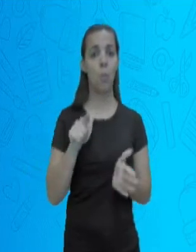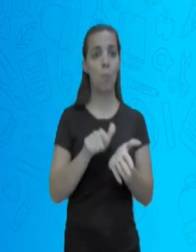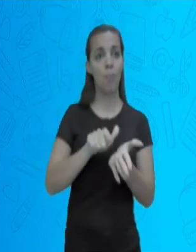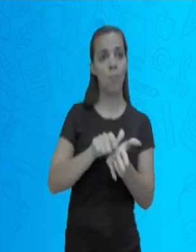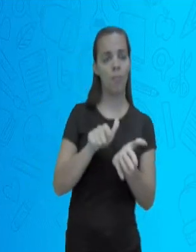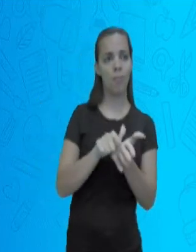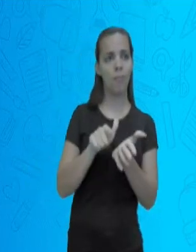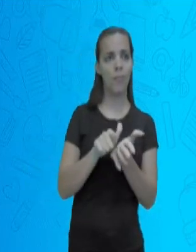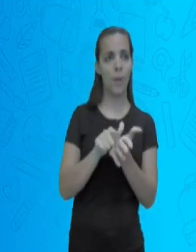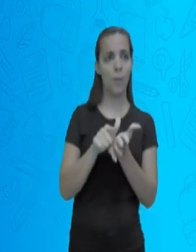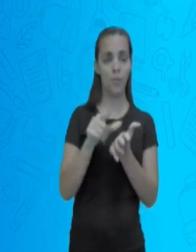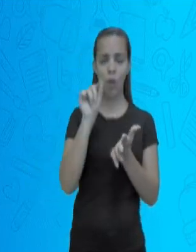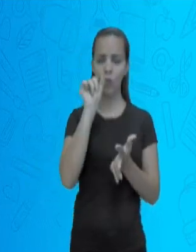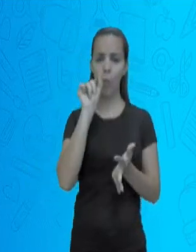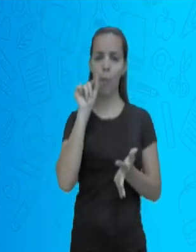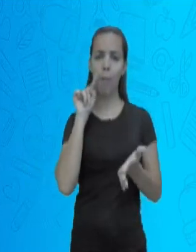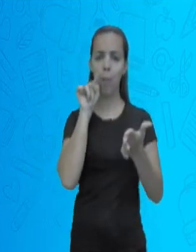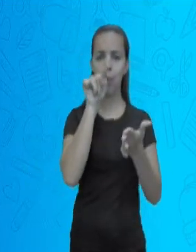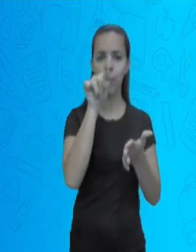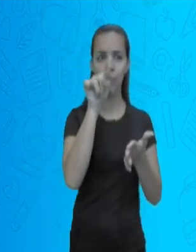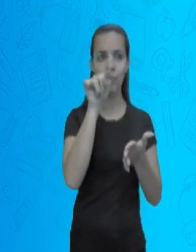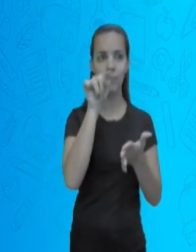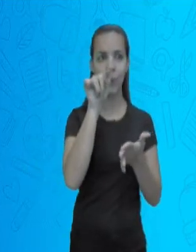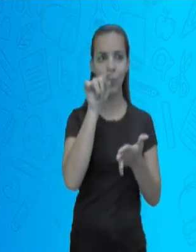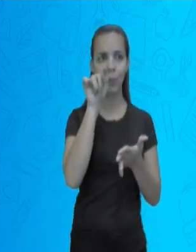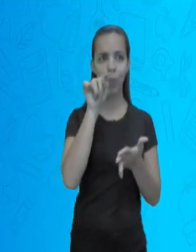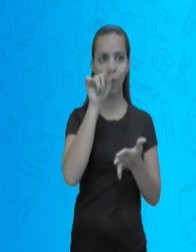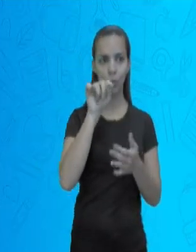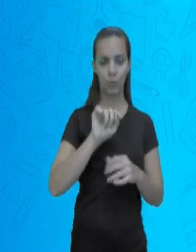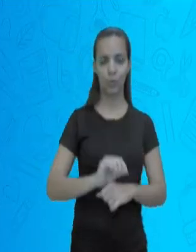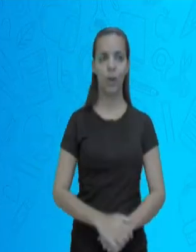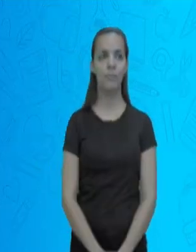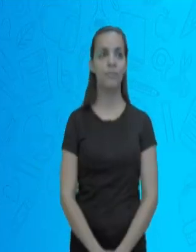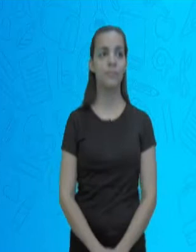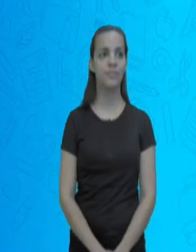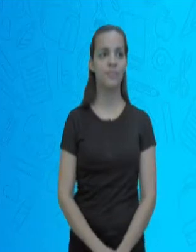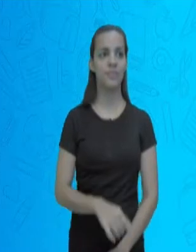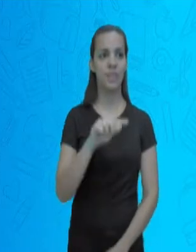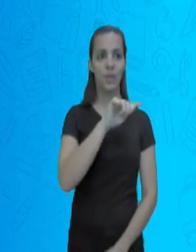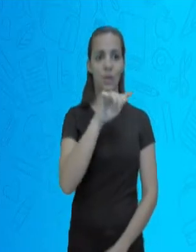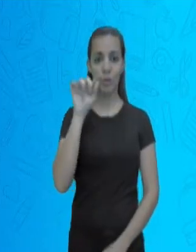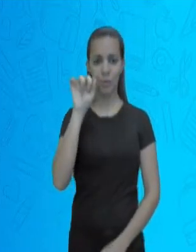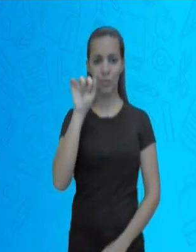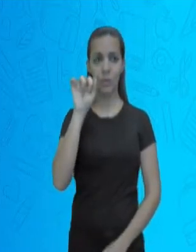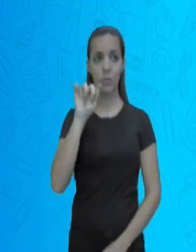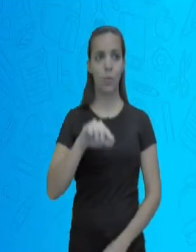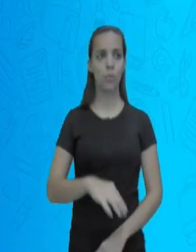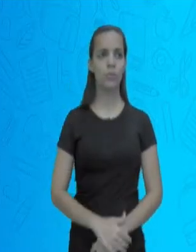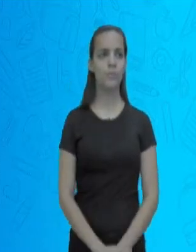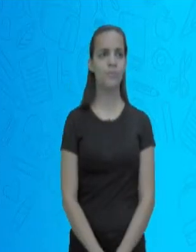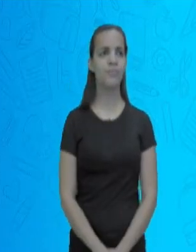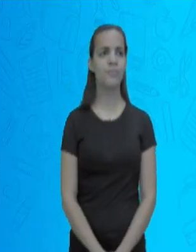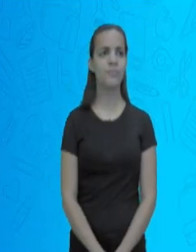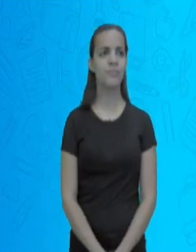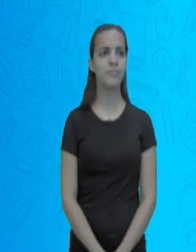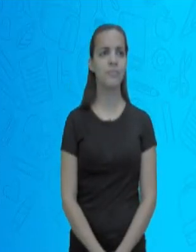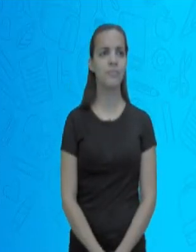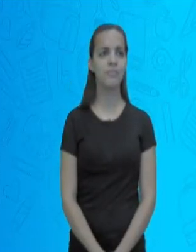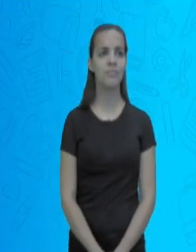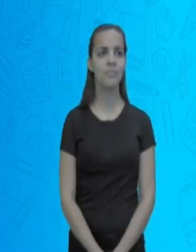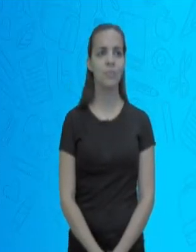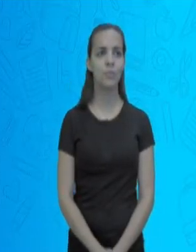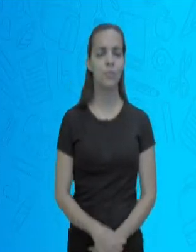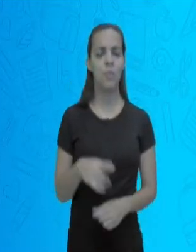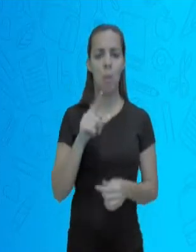papel. Imagine um pontinho aqui, ponto A. Por esse ponto, vamos conseguir